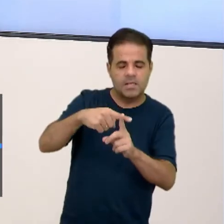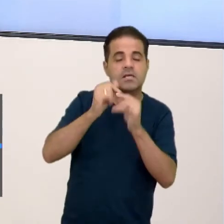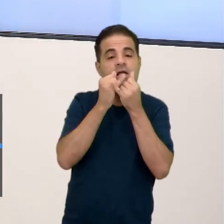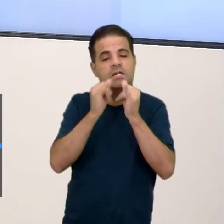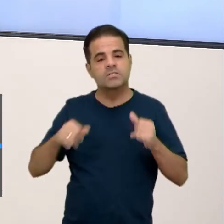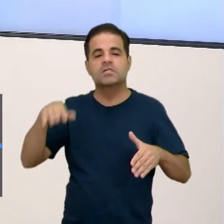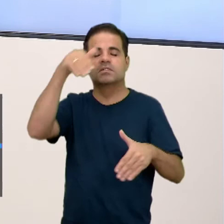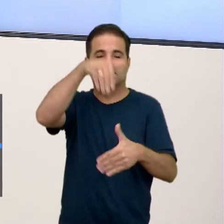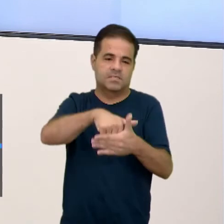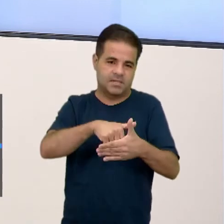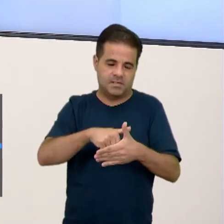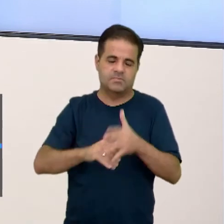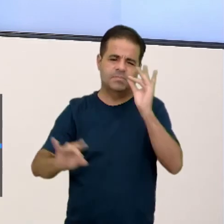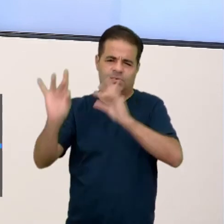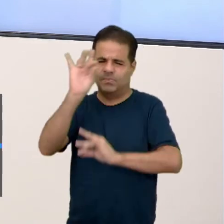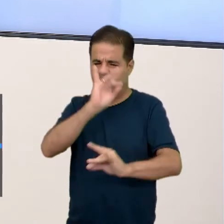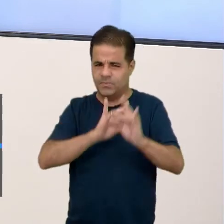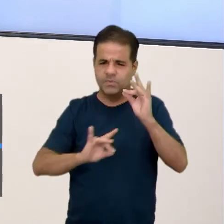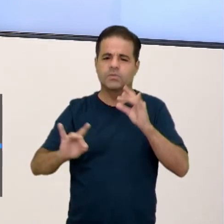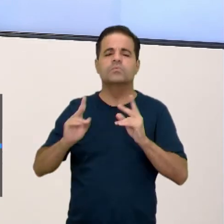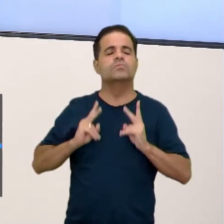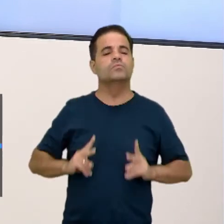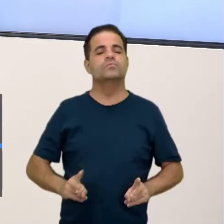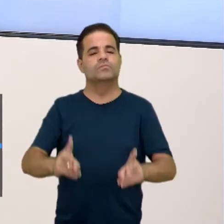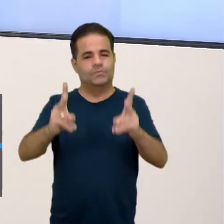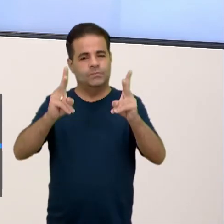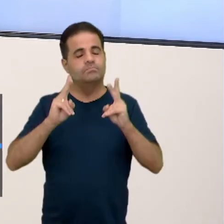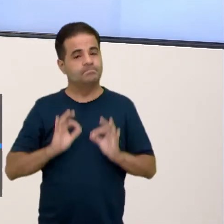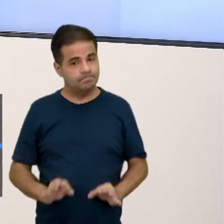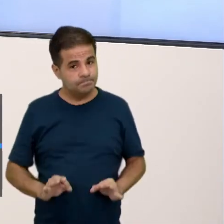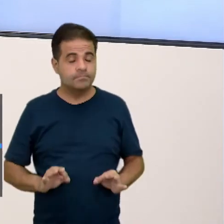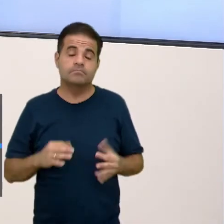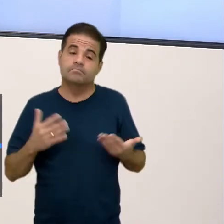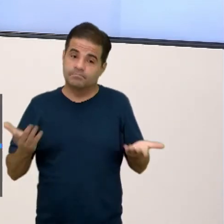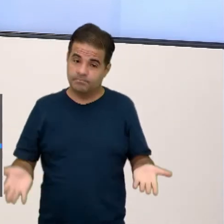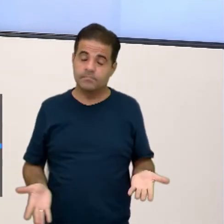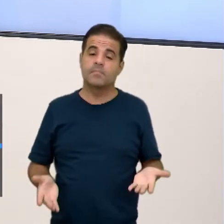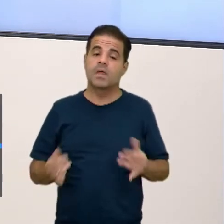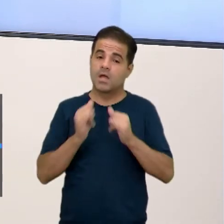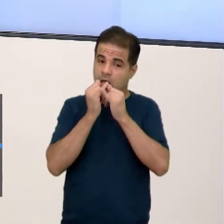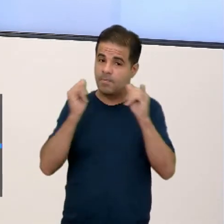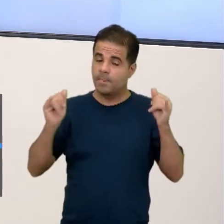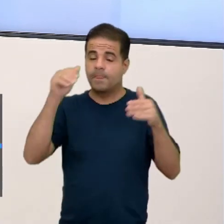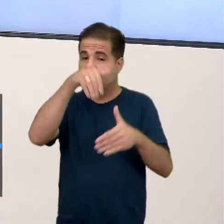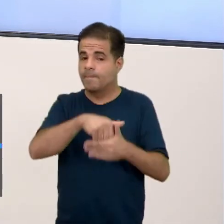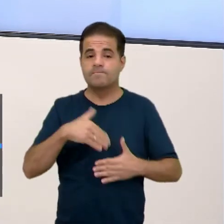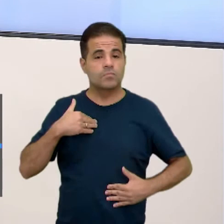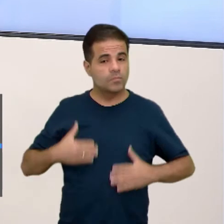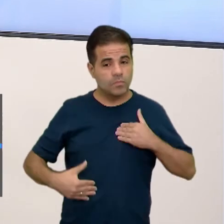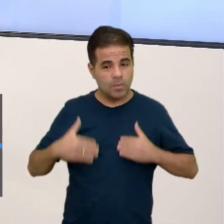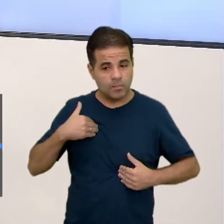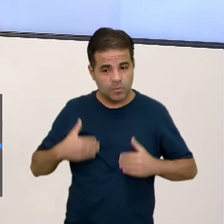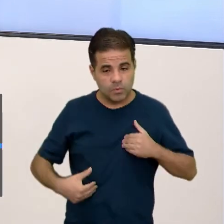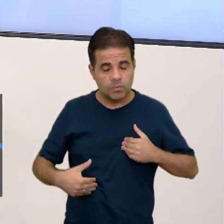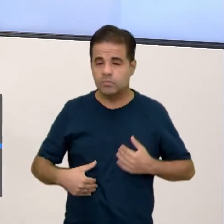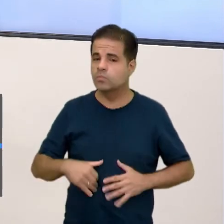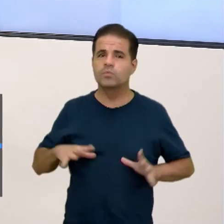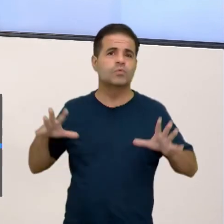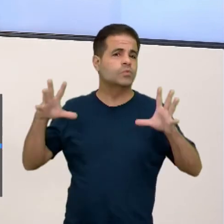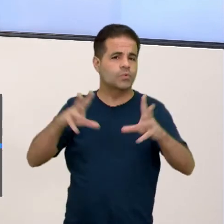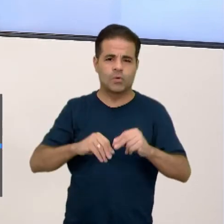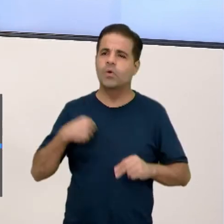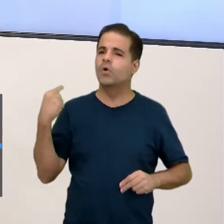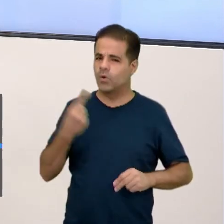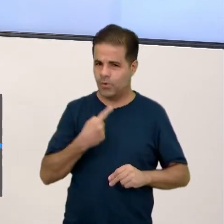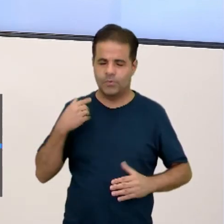energia interna que as partículas continuaram a fazer. Até porque a energia interna de um corpo é a energia que todo corpo